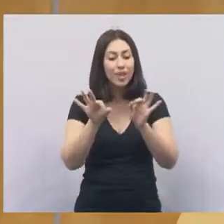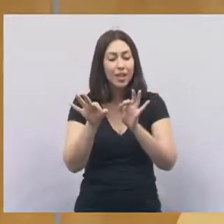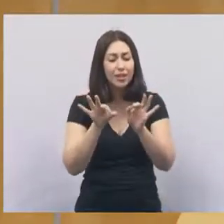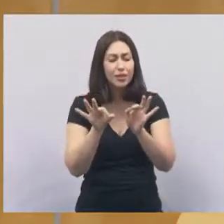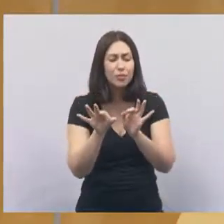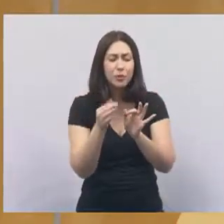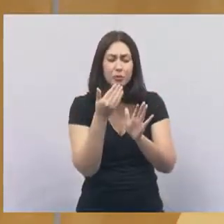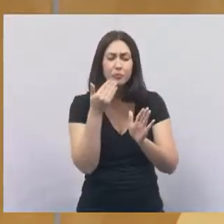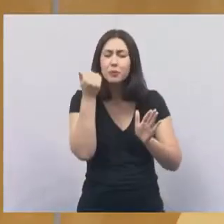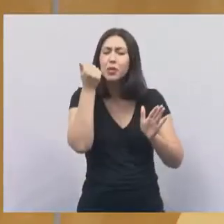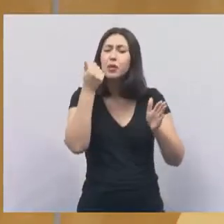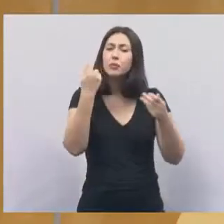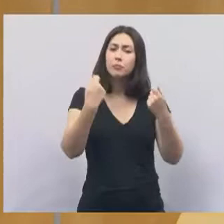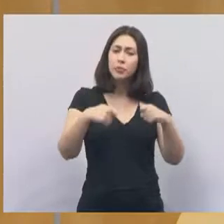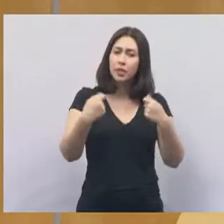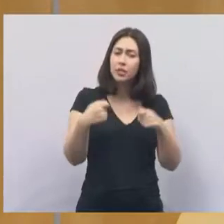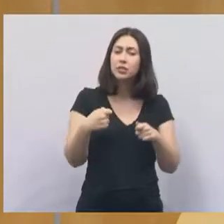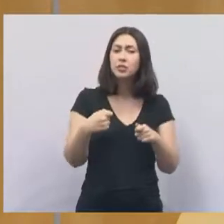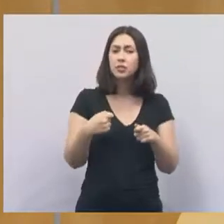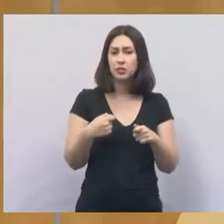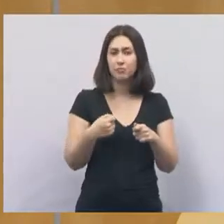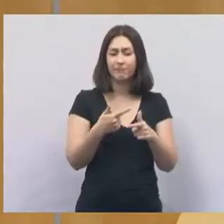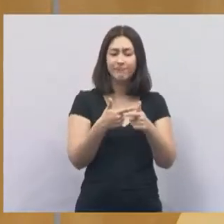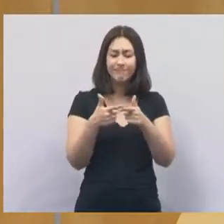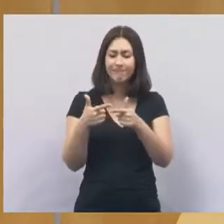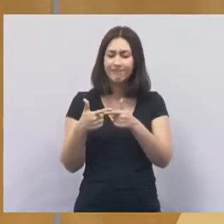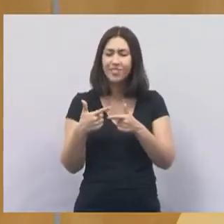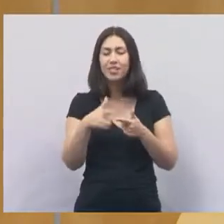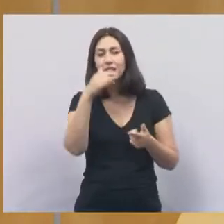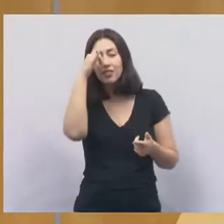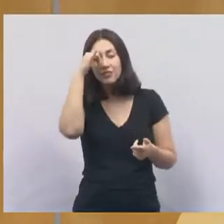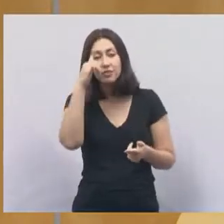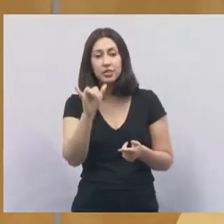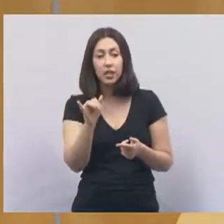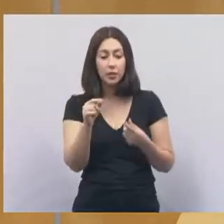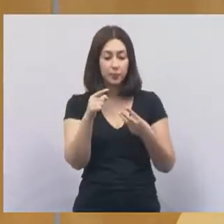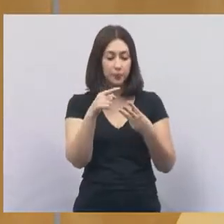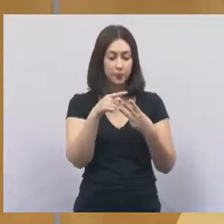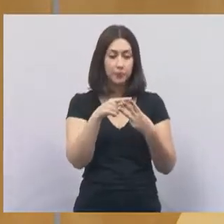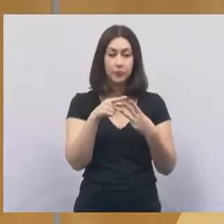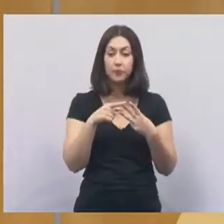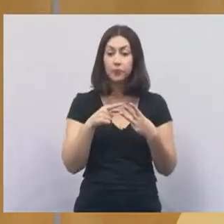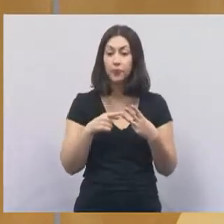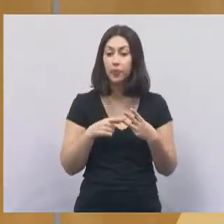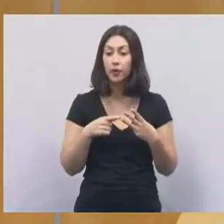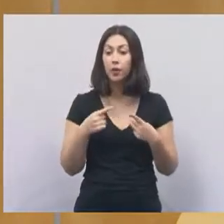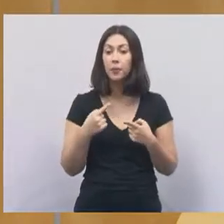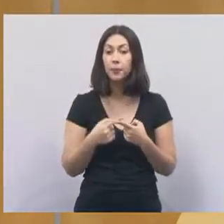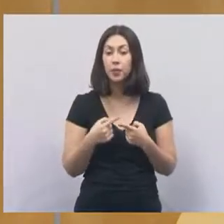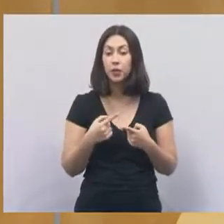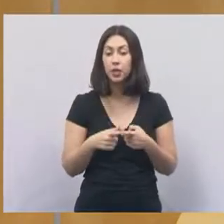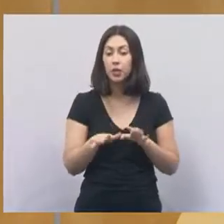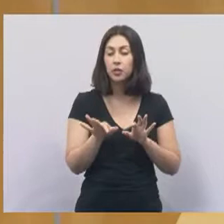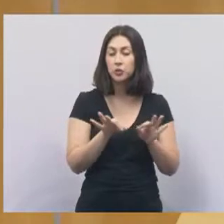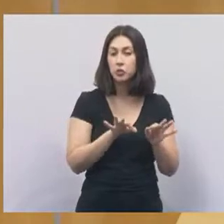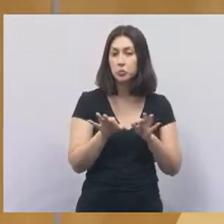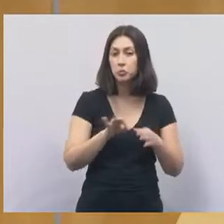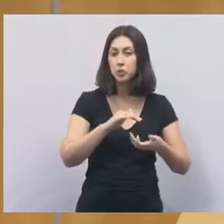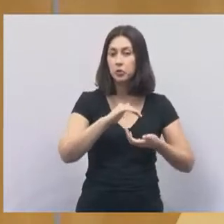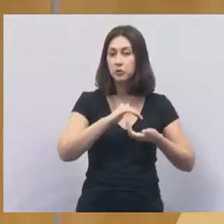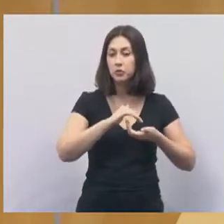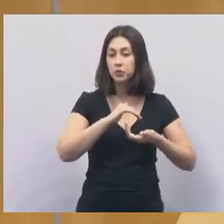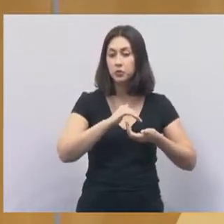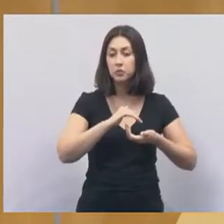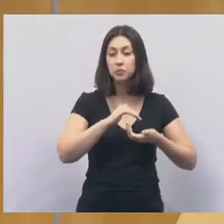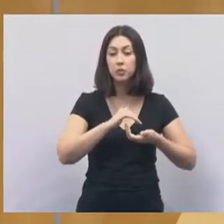para a gente conter desastres naturais e quando eu falo das três operações é porque dentro do plano da Defesa Civil do